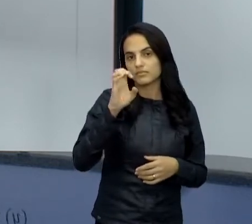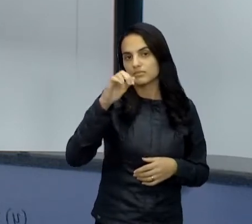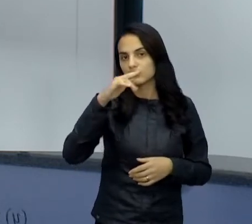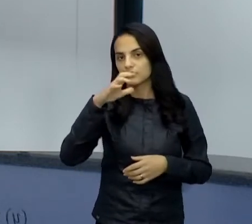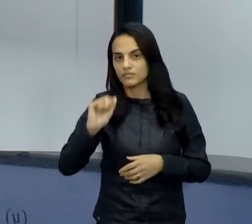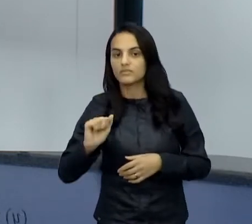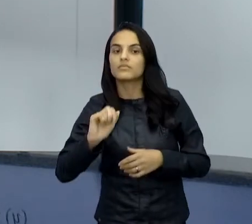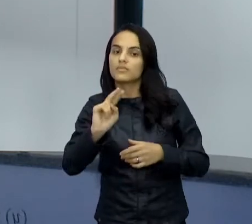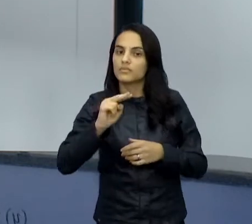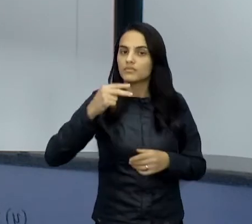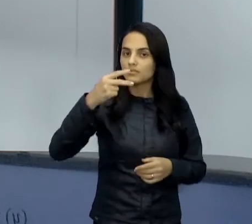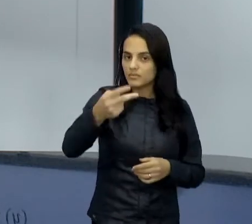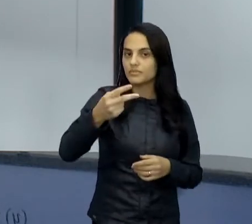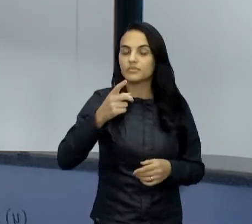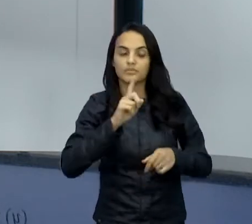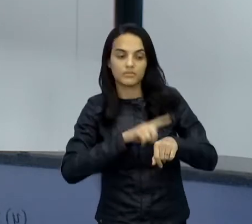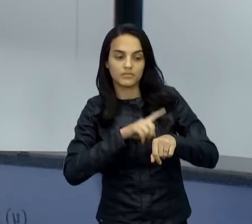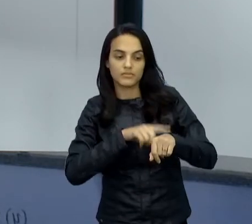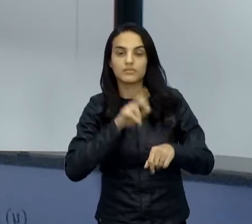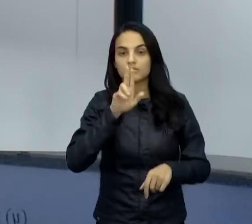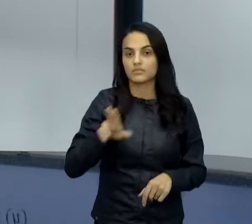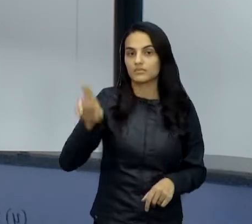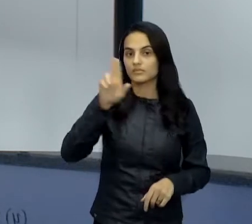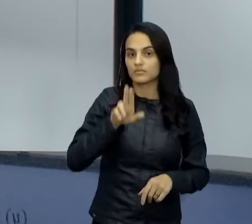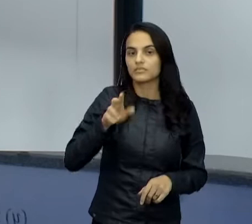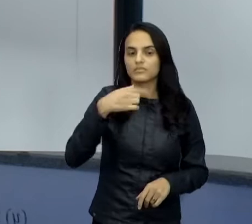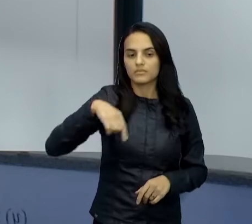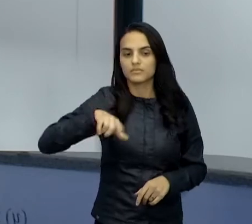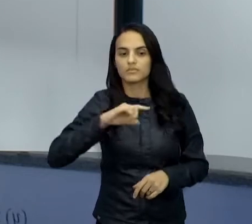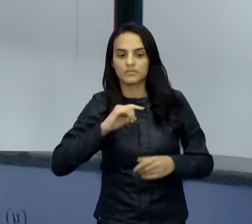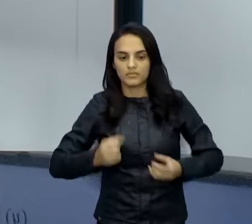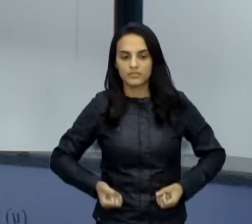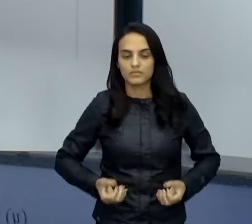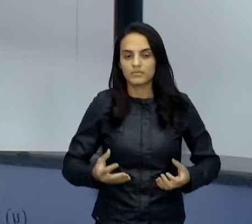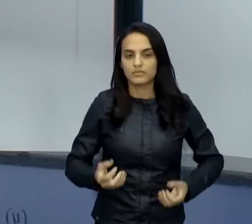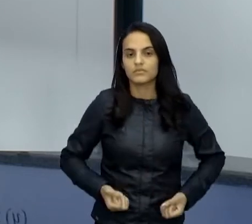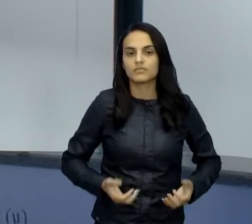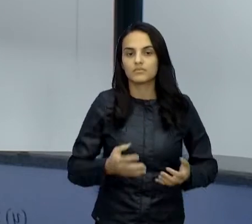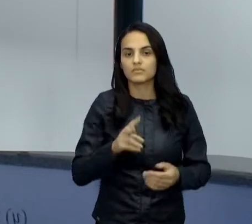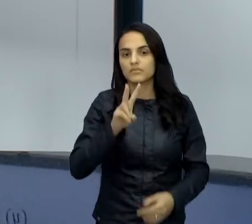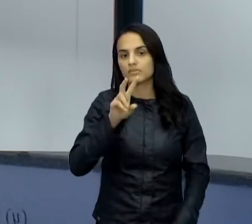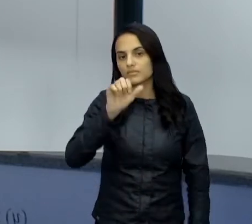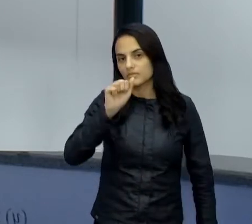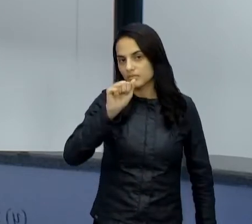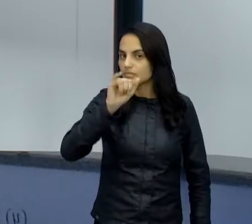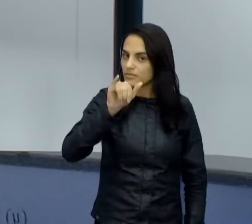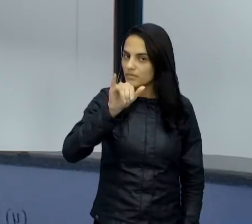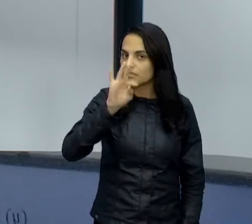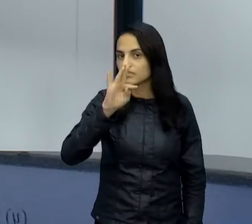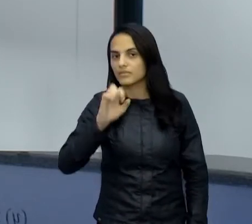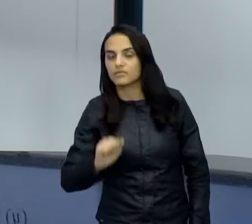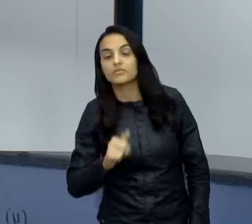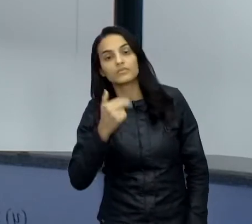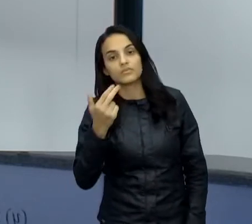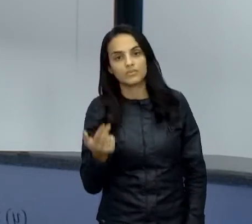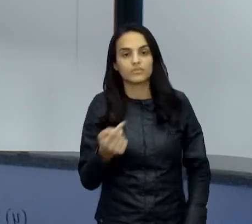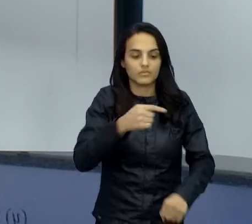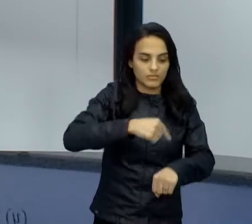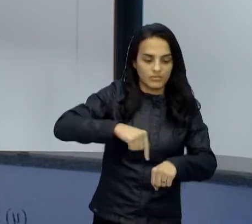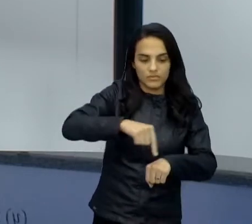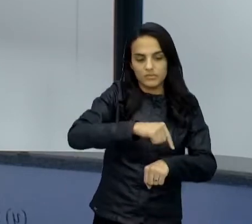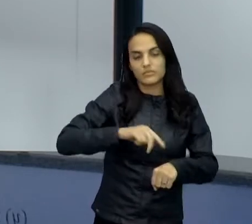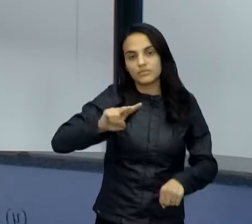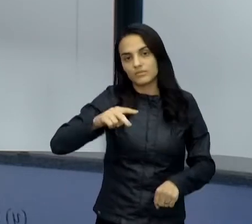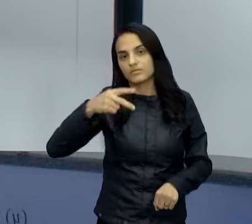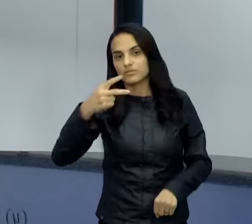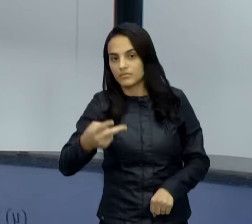multiplica pelo tempo de uso, certo? E aí a gente tem o consumo em watt-horas ou quilowatt-horas, se você multiplicar por